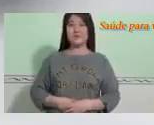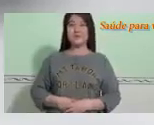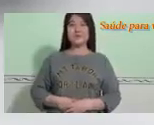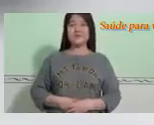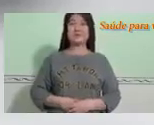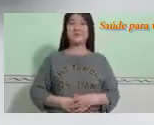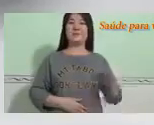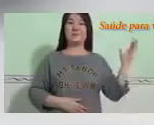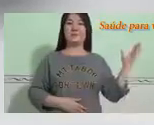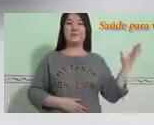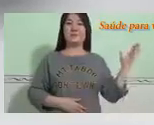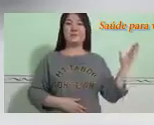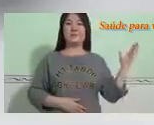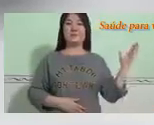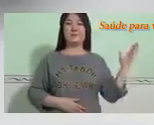termogênicos.